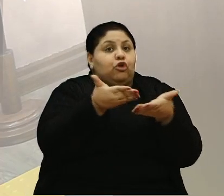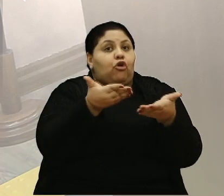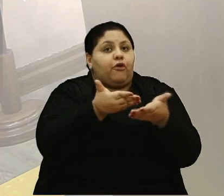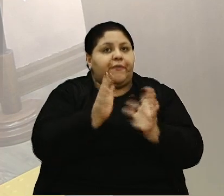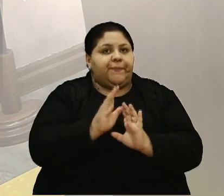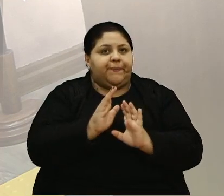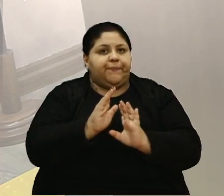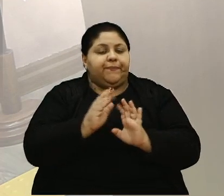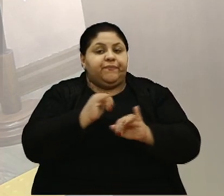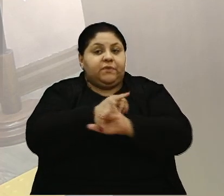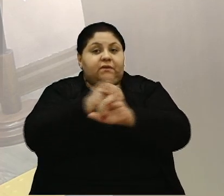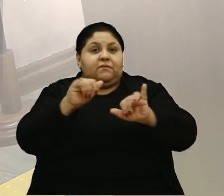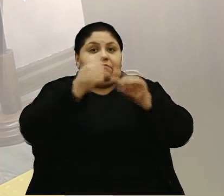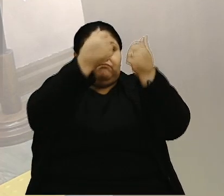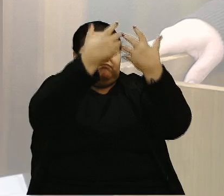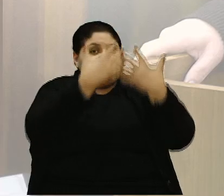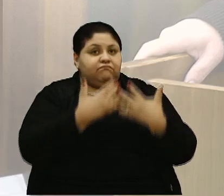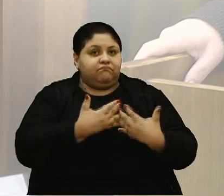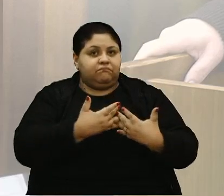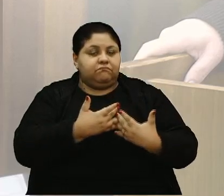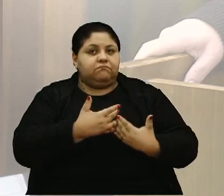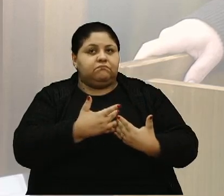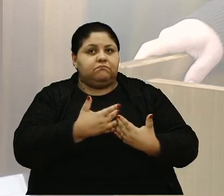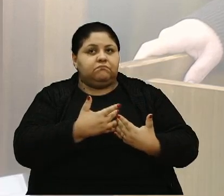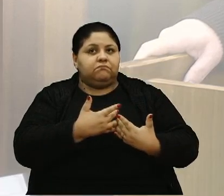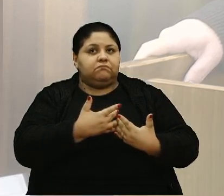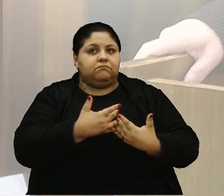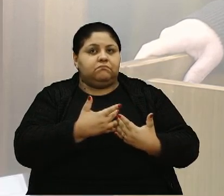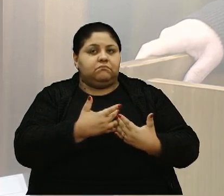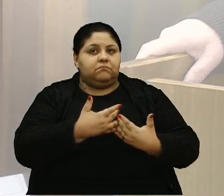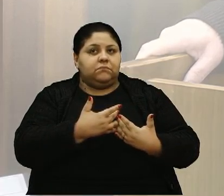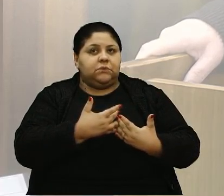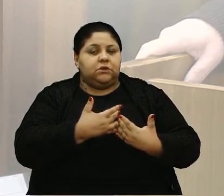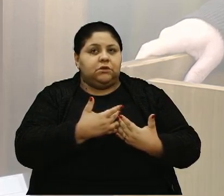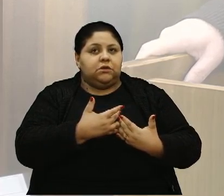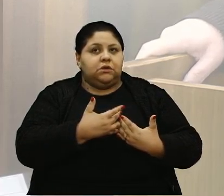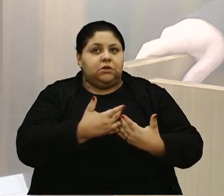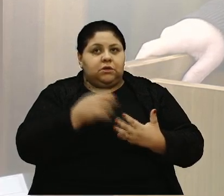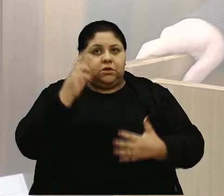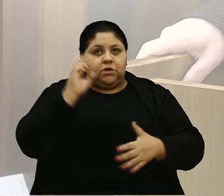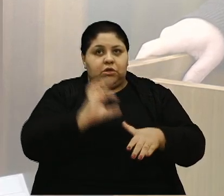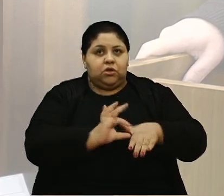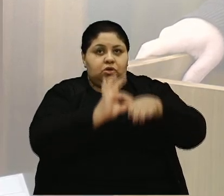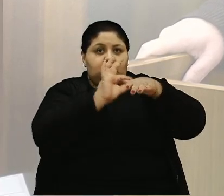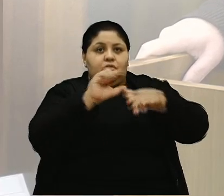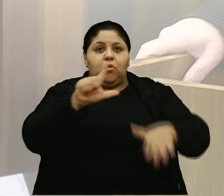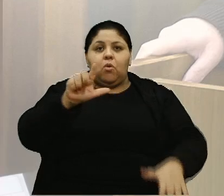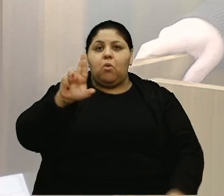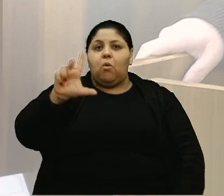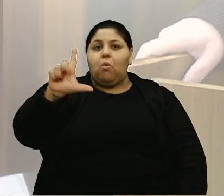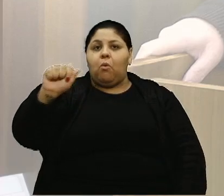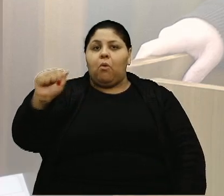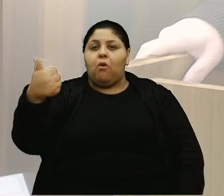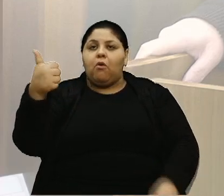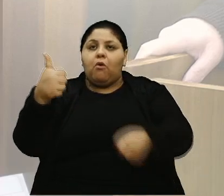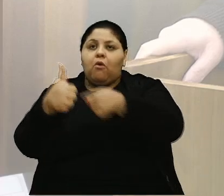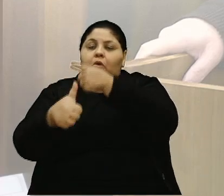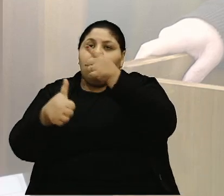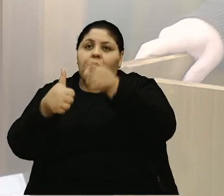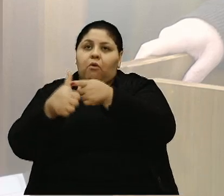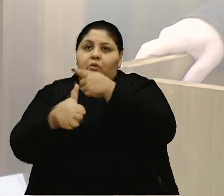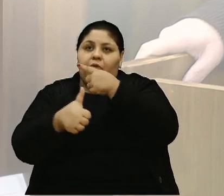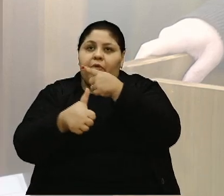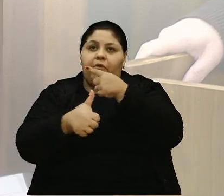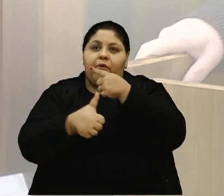minha exposição de motivos, nós falamos aqui do mestre Lula, que foi um dos primeiros na antiga lancheria